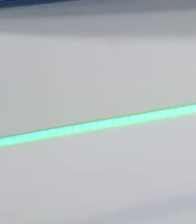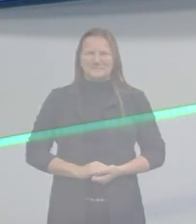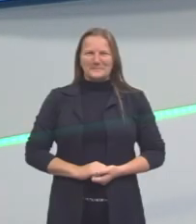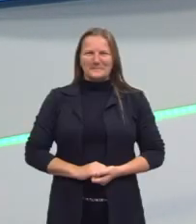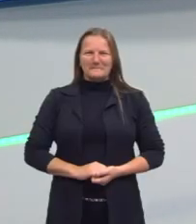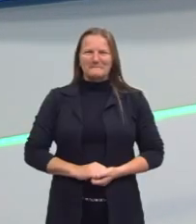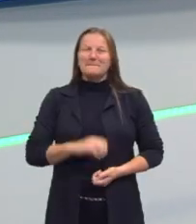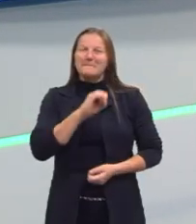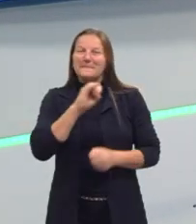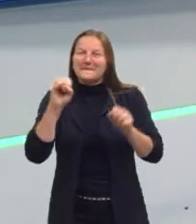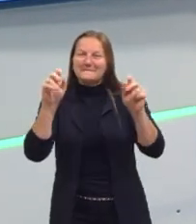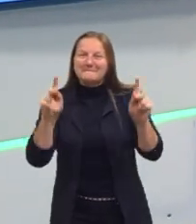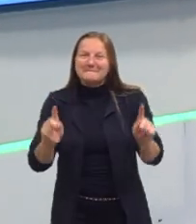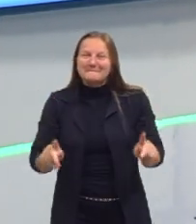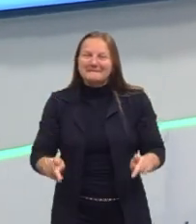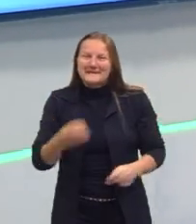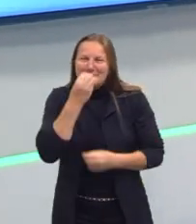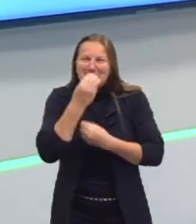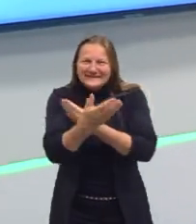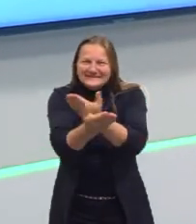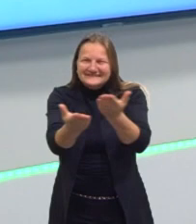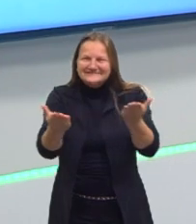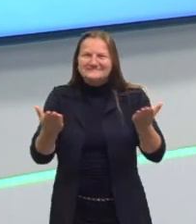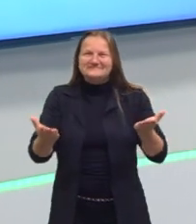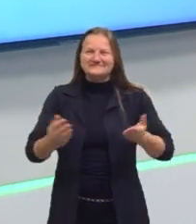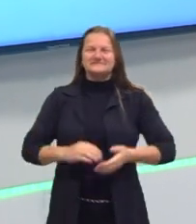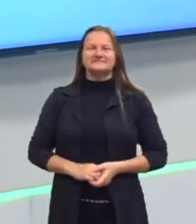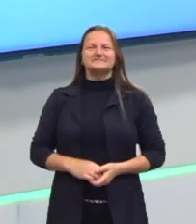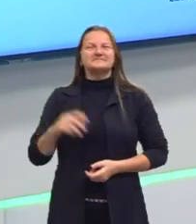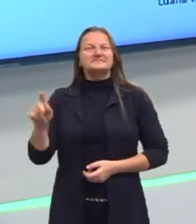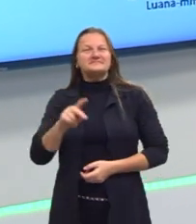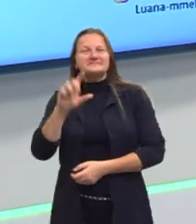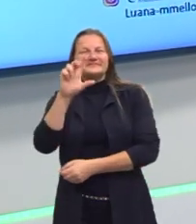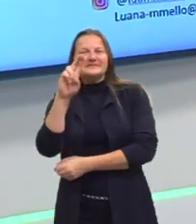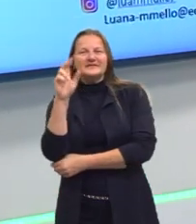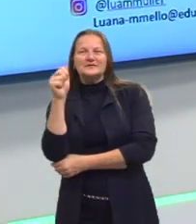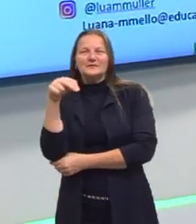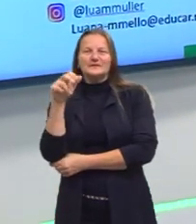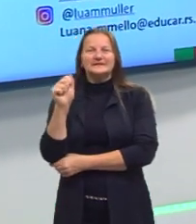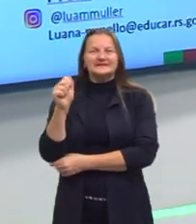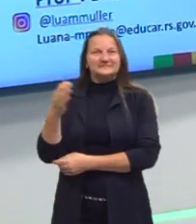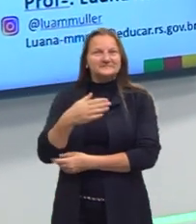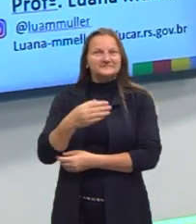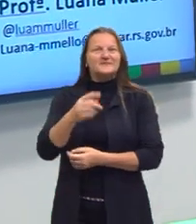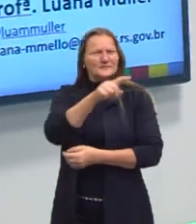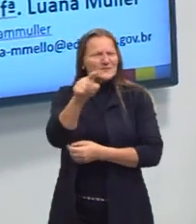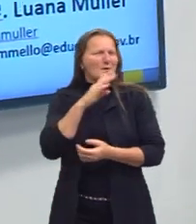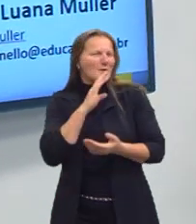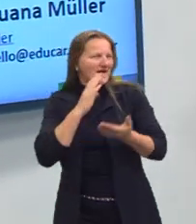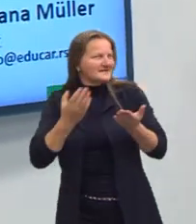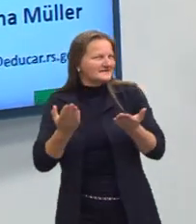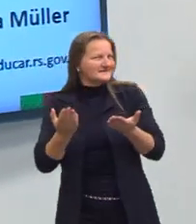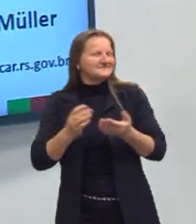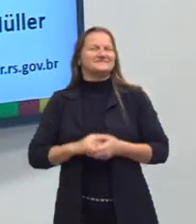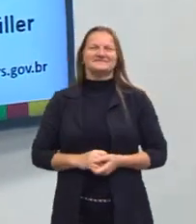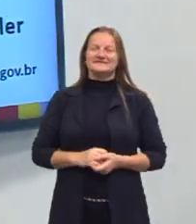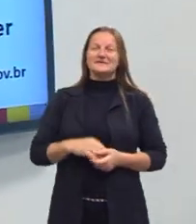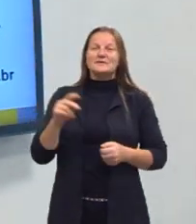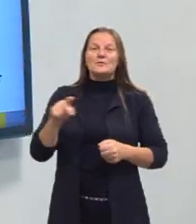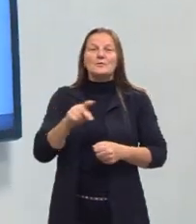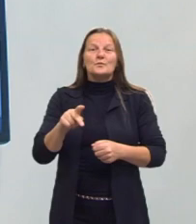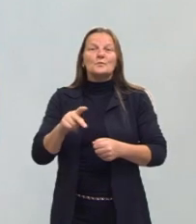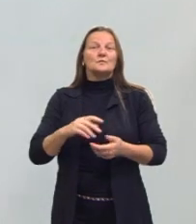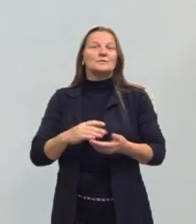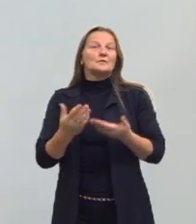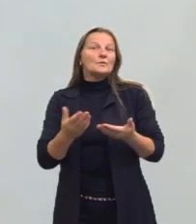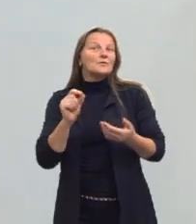E aí, pessoal, tudo bem com vocês? Eu sou a professora Luana Miller, vocês já me conhecem, trabalho com vocês o componente